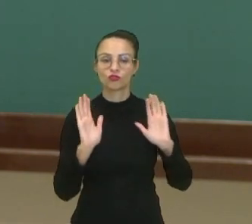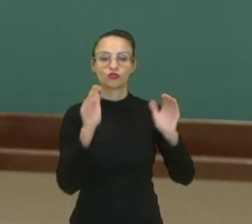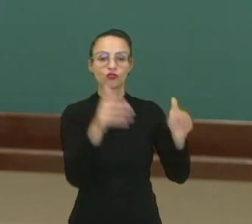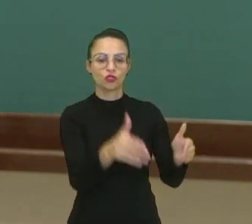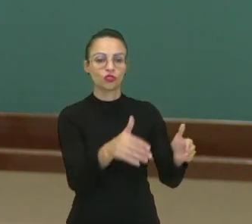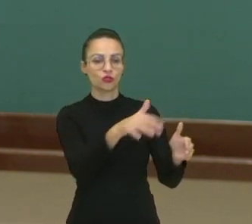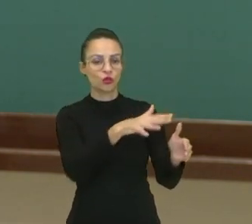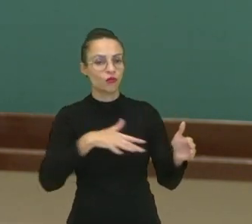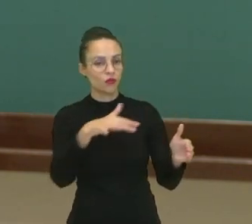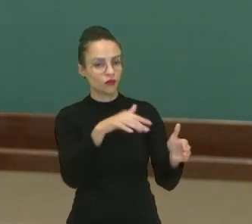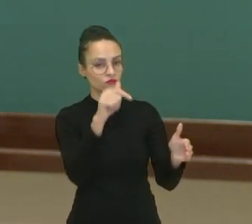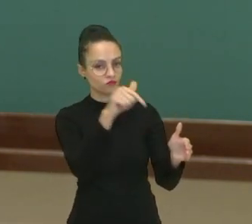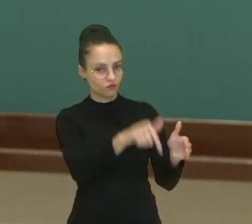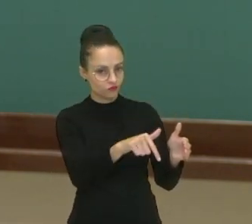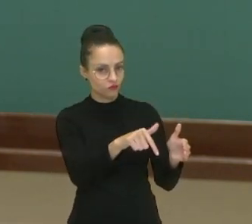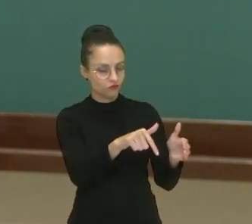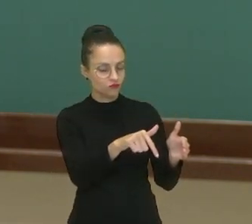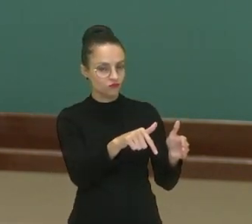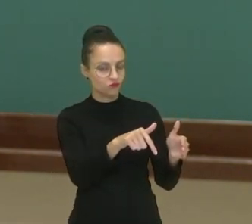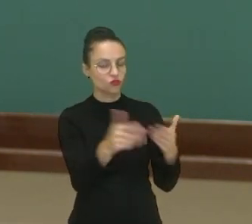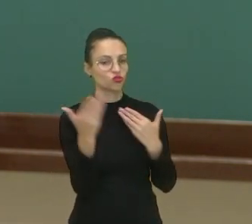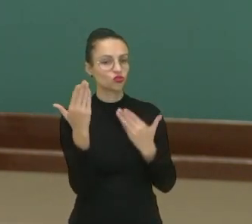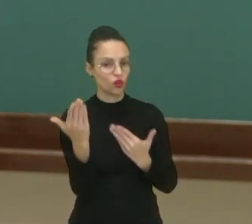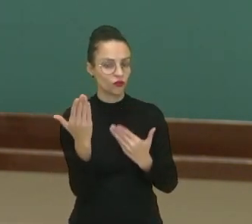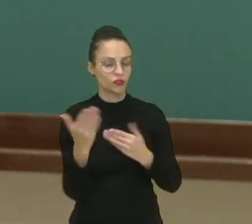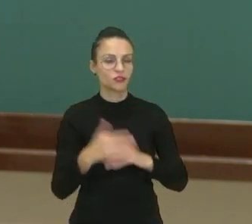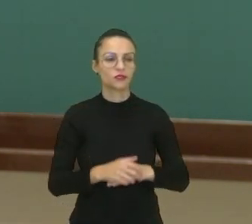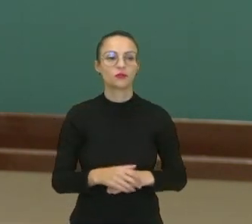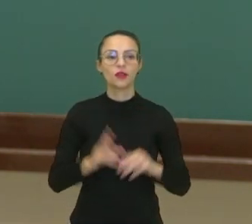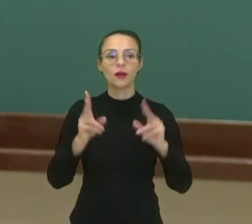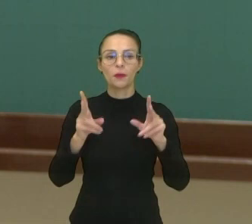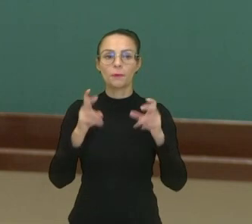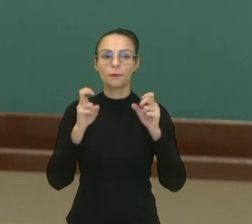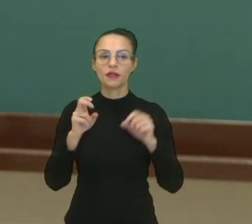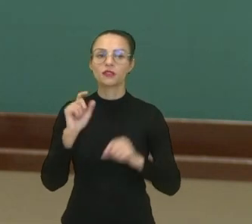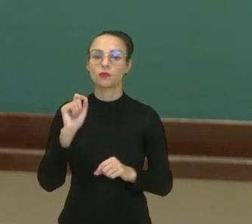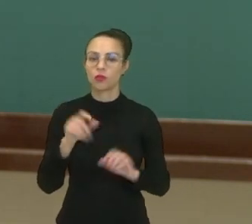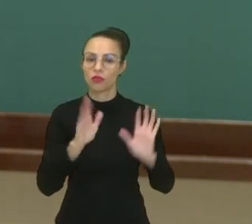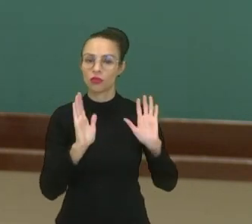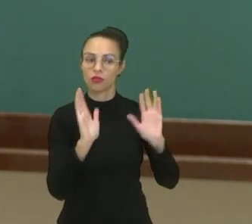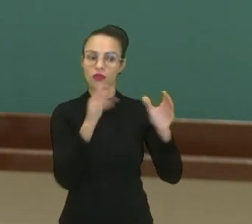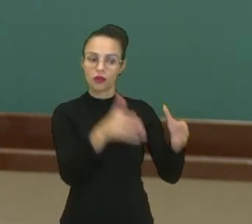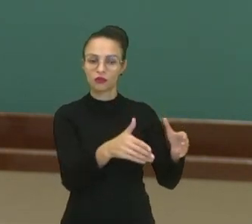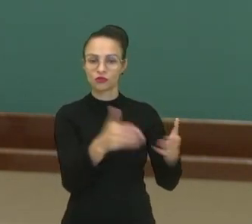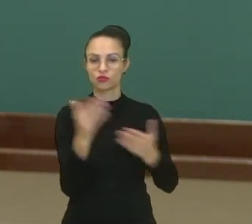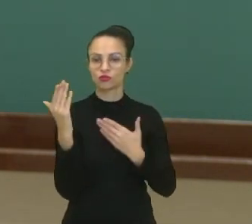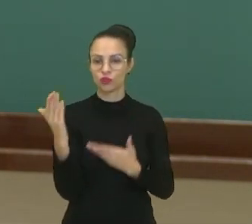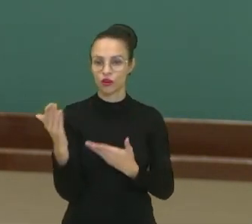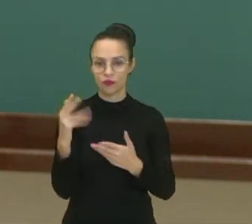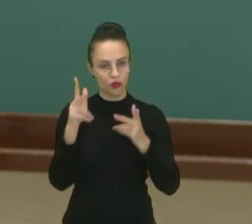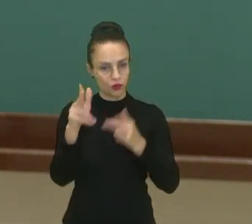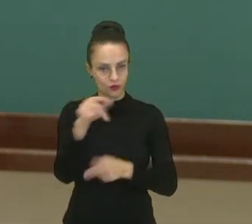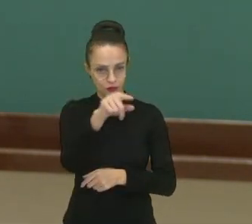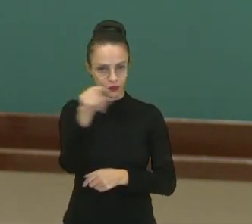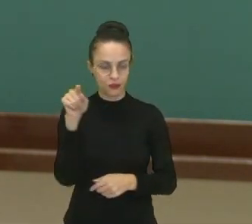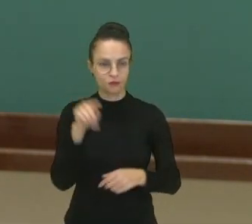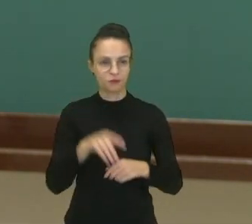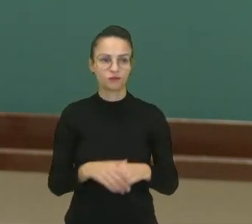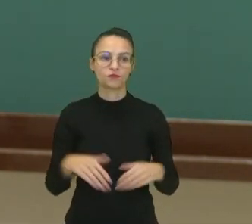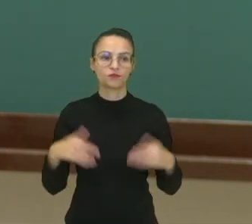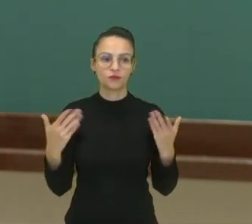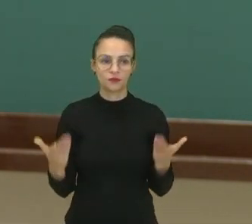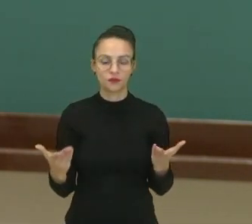um nicho de mercado voltado para jovens. Perceba que o nicho é para jovens como você.